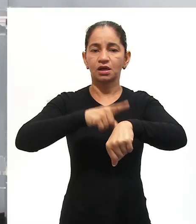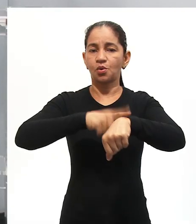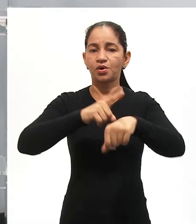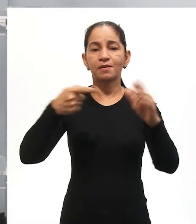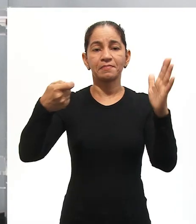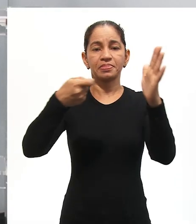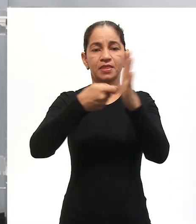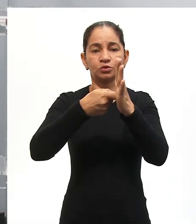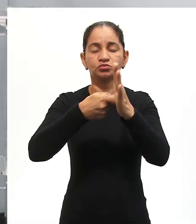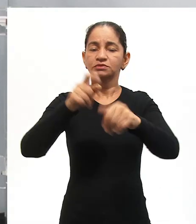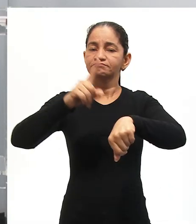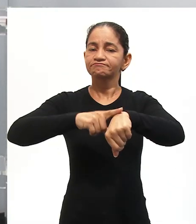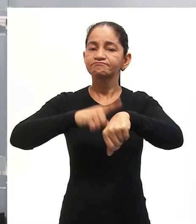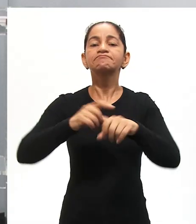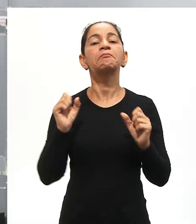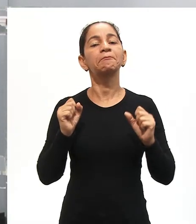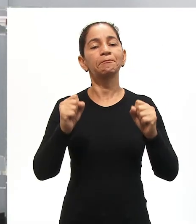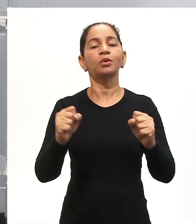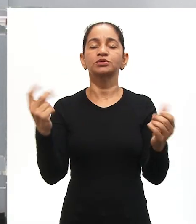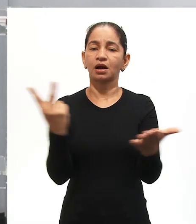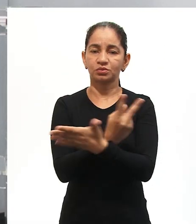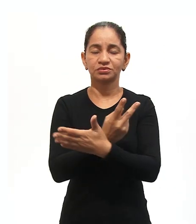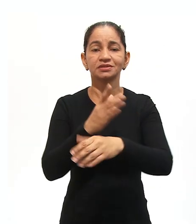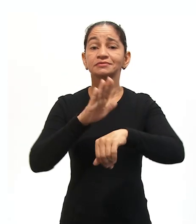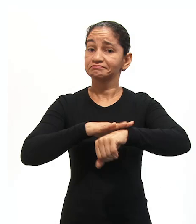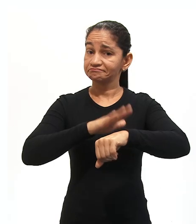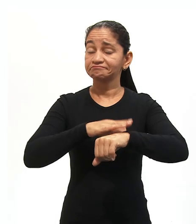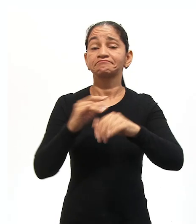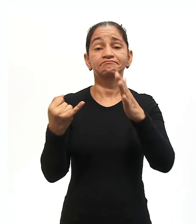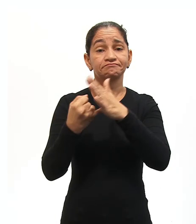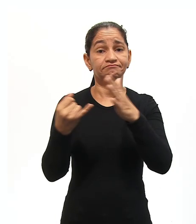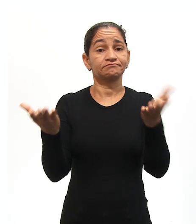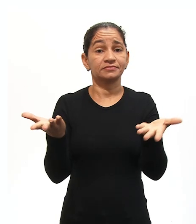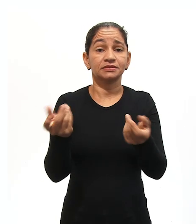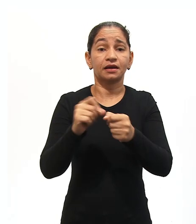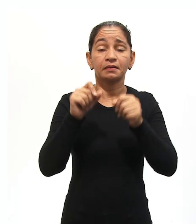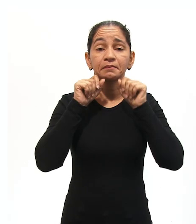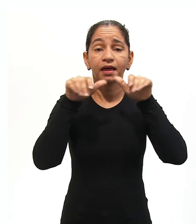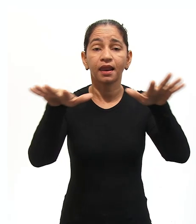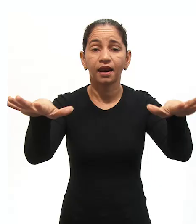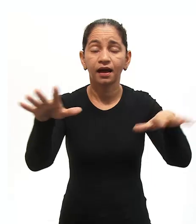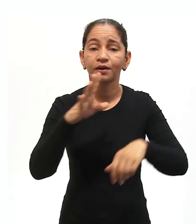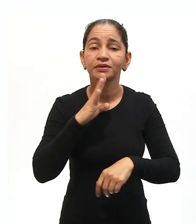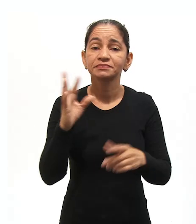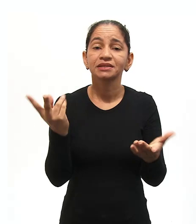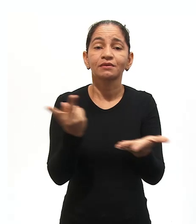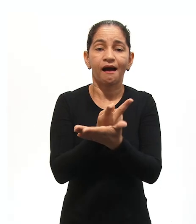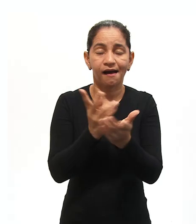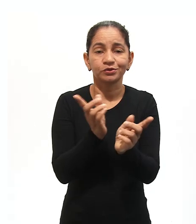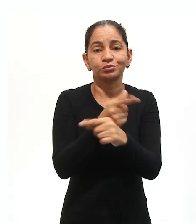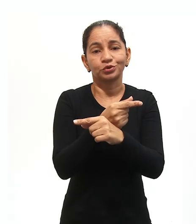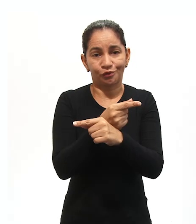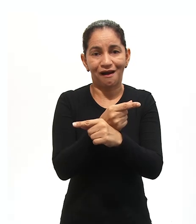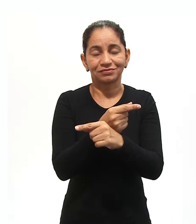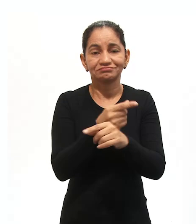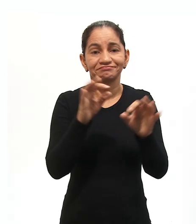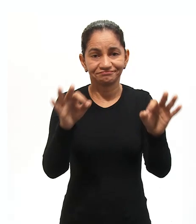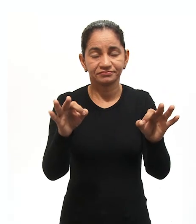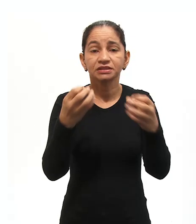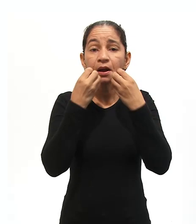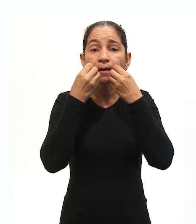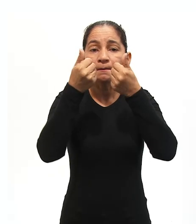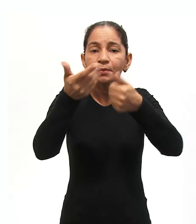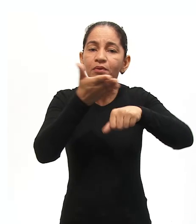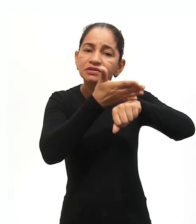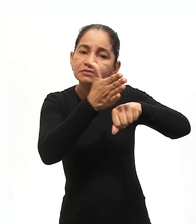possíveis que uma instituição ela pode vir a receber em razão do que ela está promovendo. Boas práticas